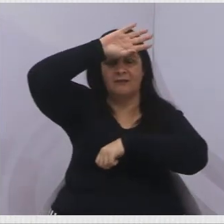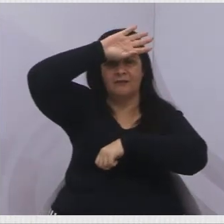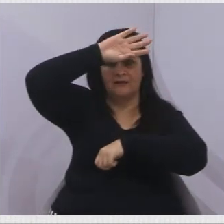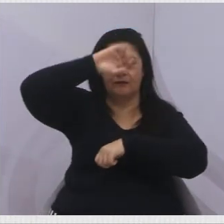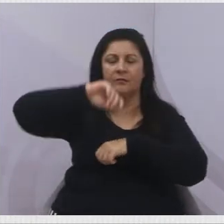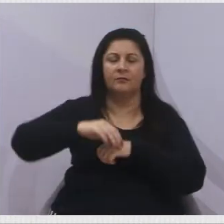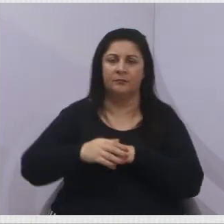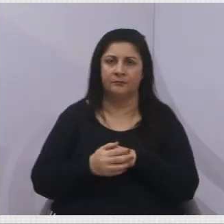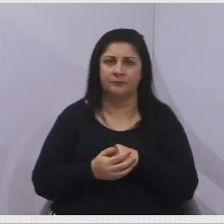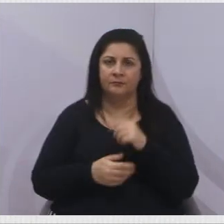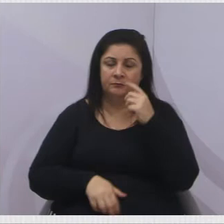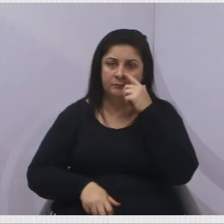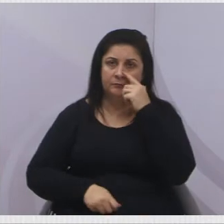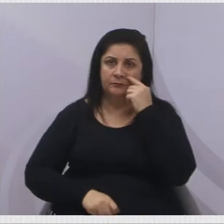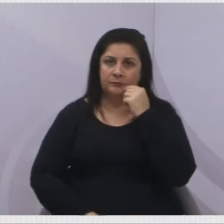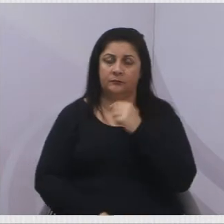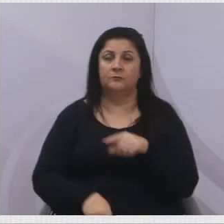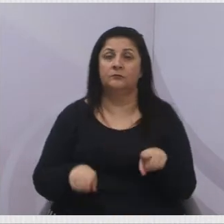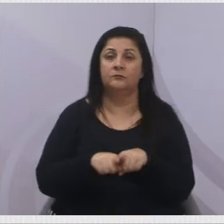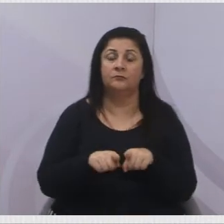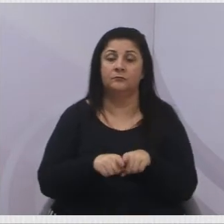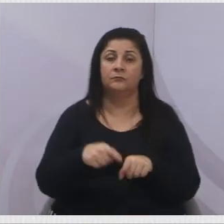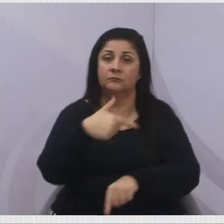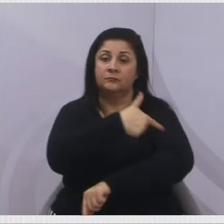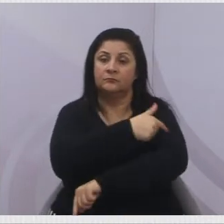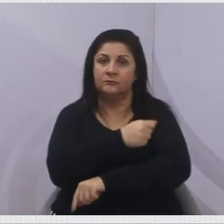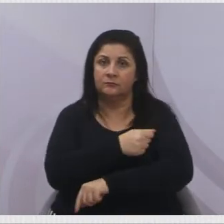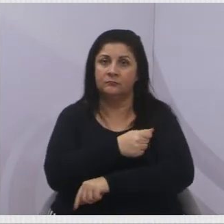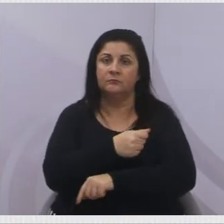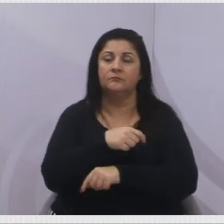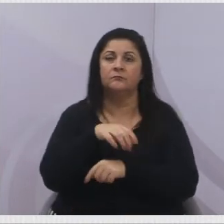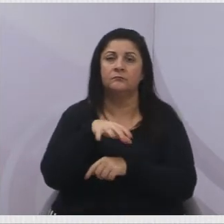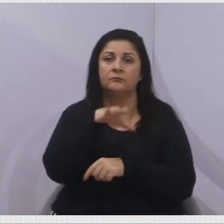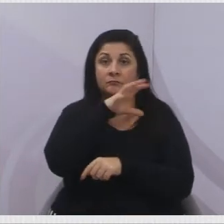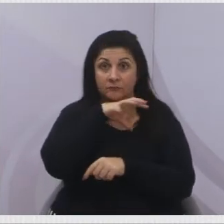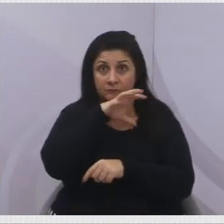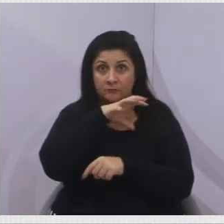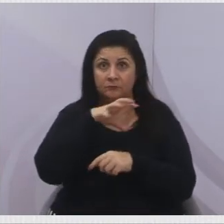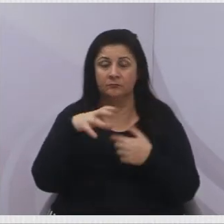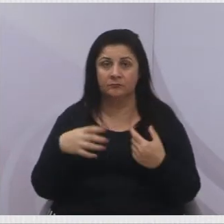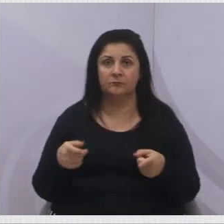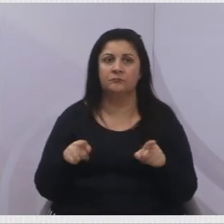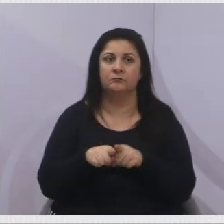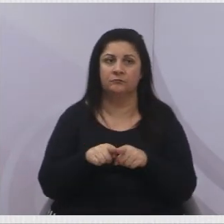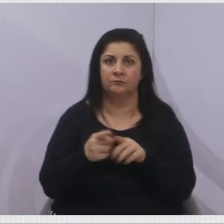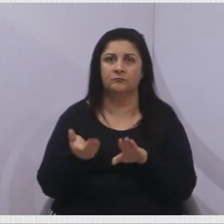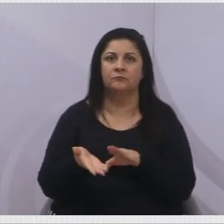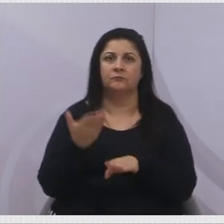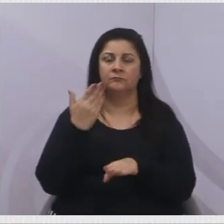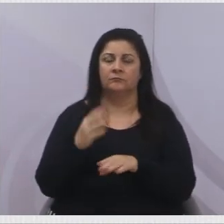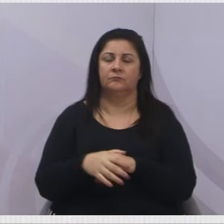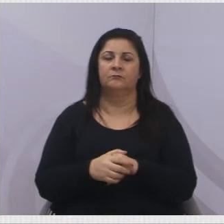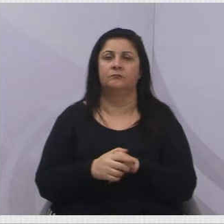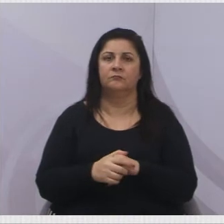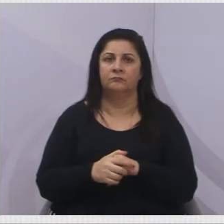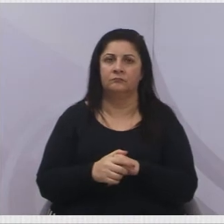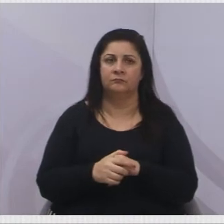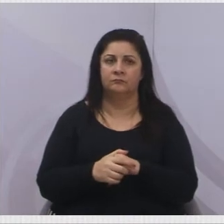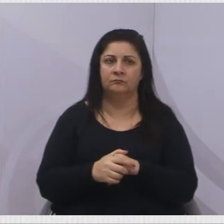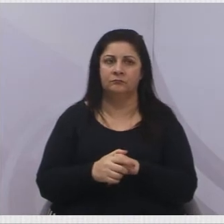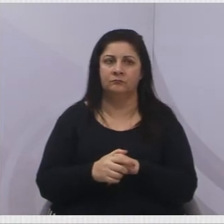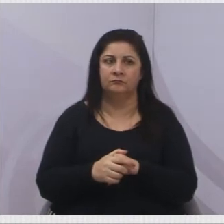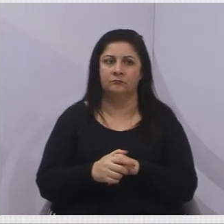município. E a vacinação antirrábica, nós tivemos um aumento também, fechamos o segundo quadrimestre de